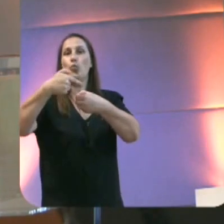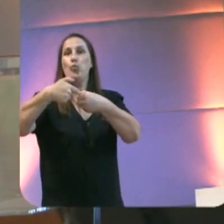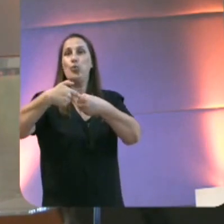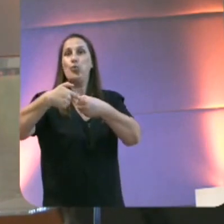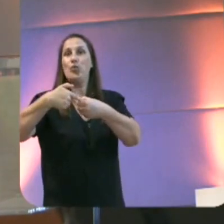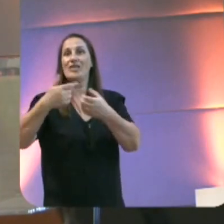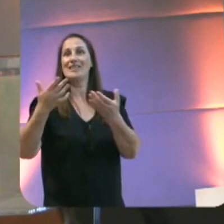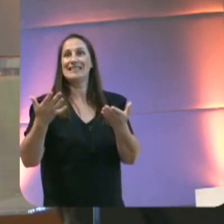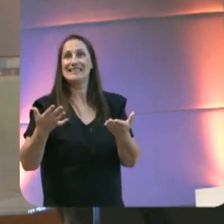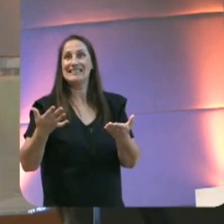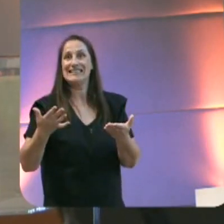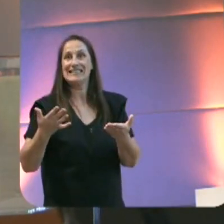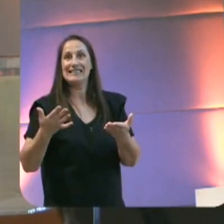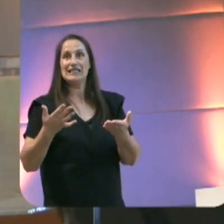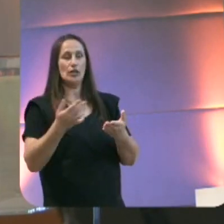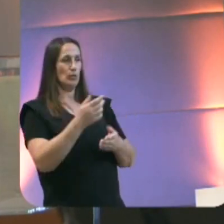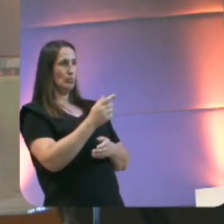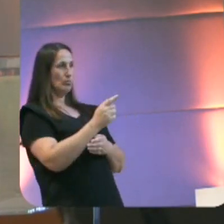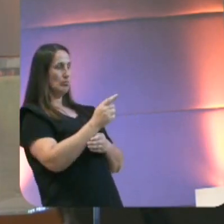estava de tanque cheio.